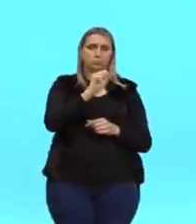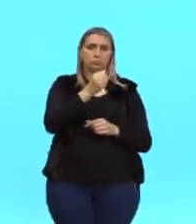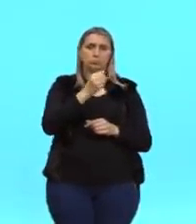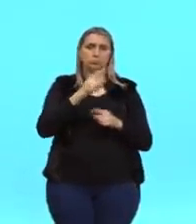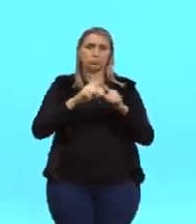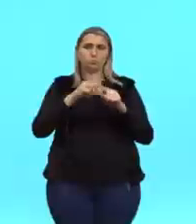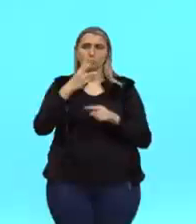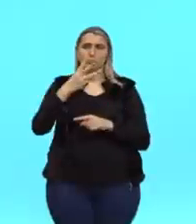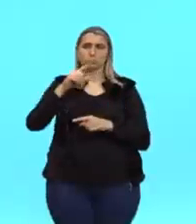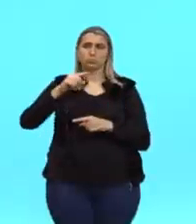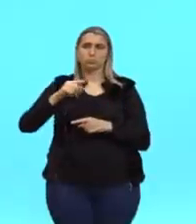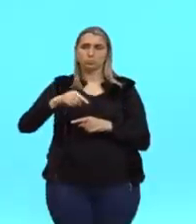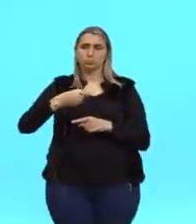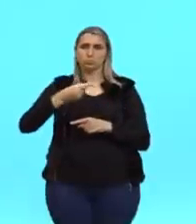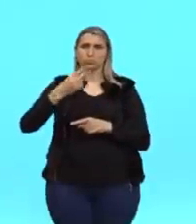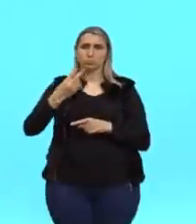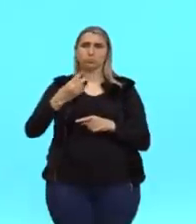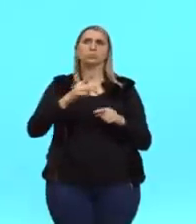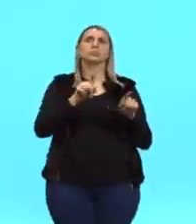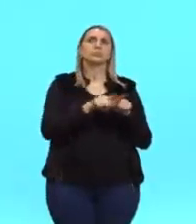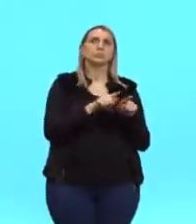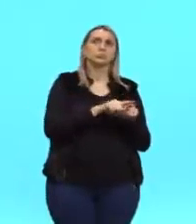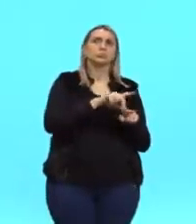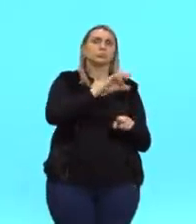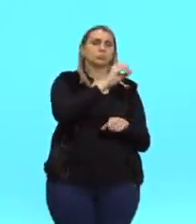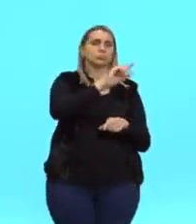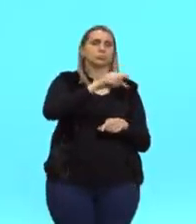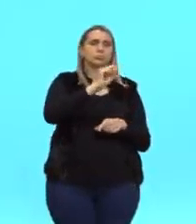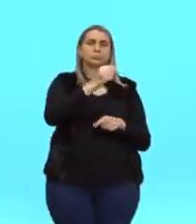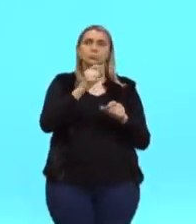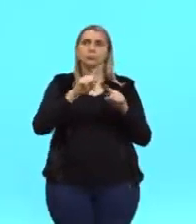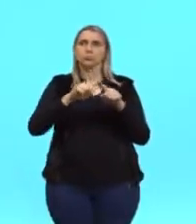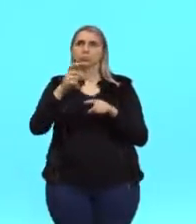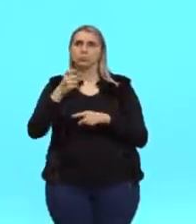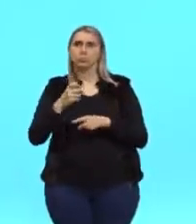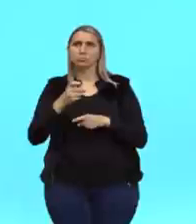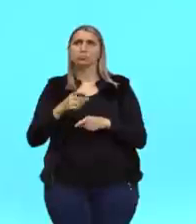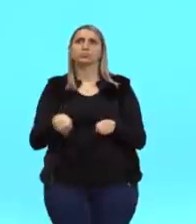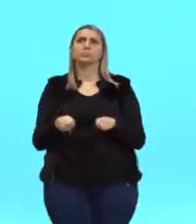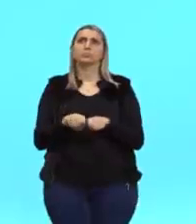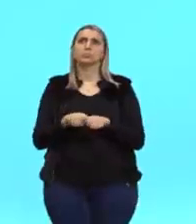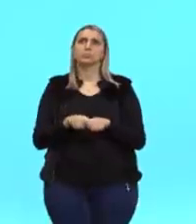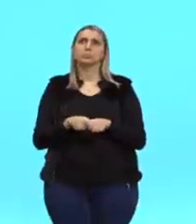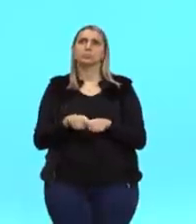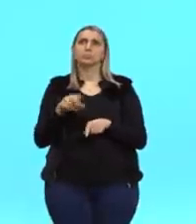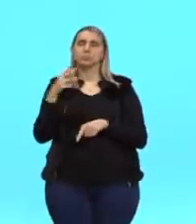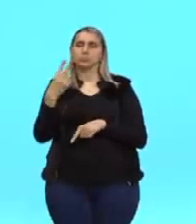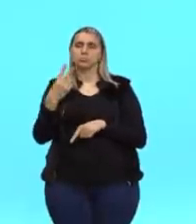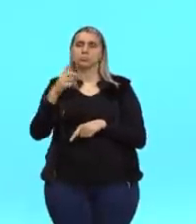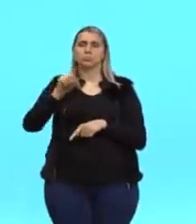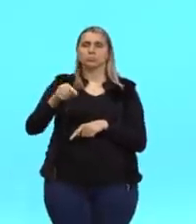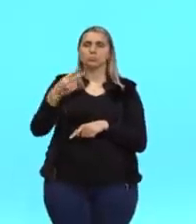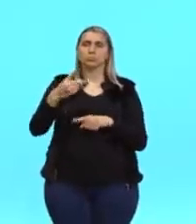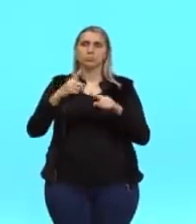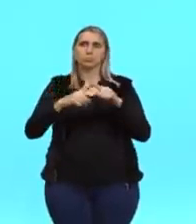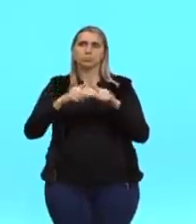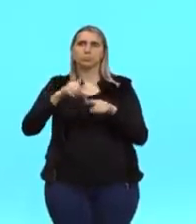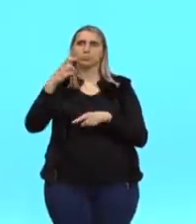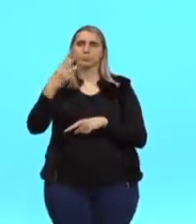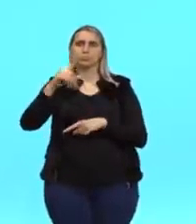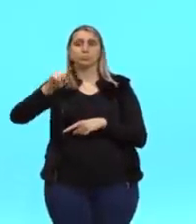3,2, multiplicou 0,8 por x. Certo? Multiplicamos o 2,2 pelo 3,2.